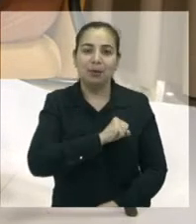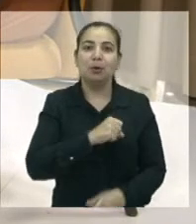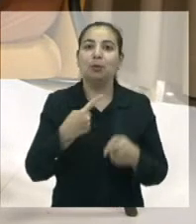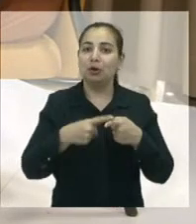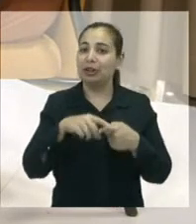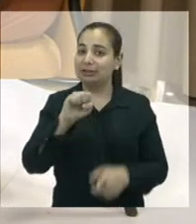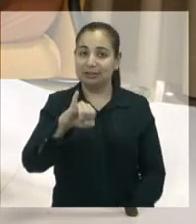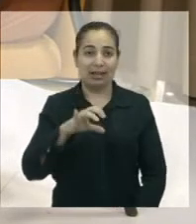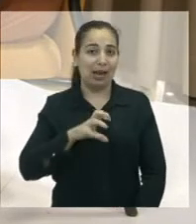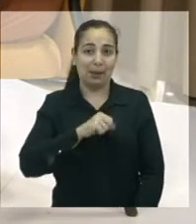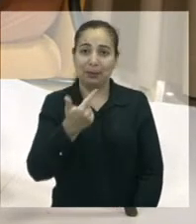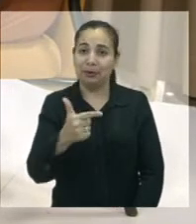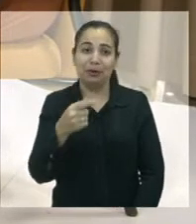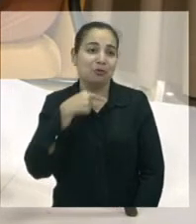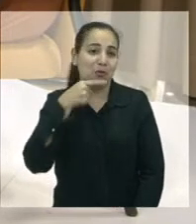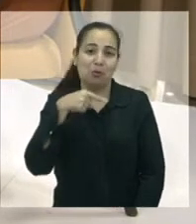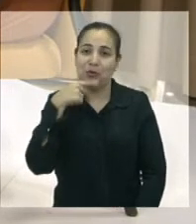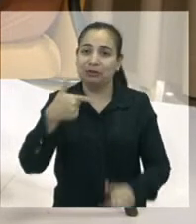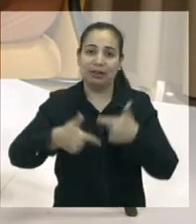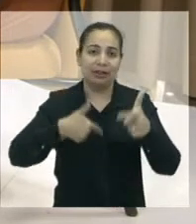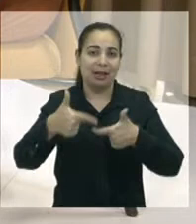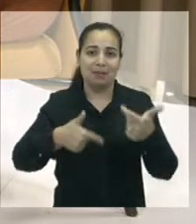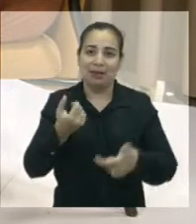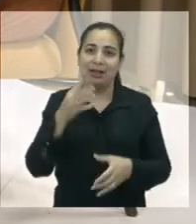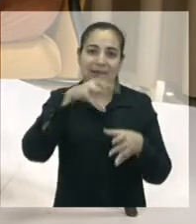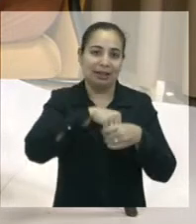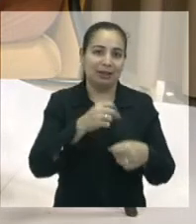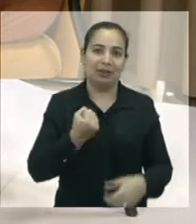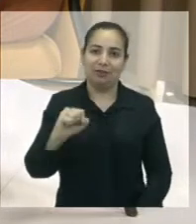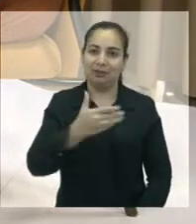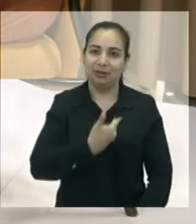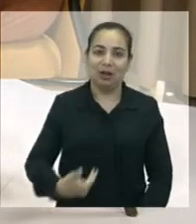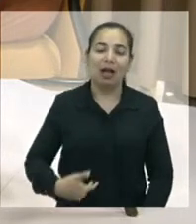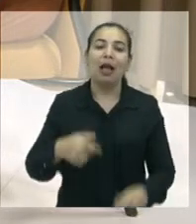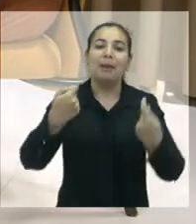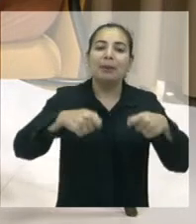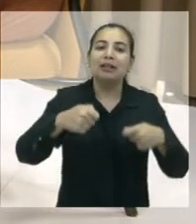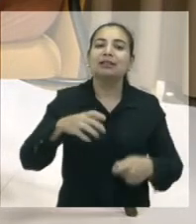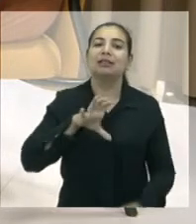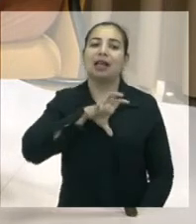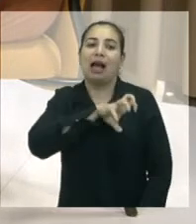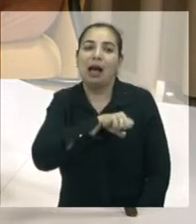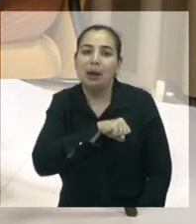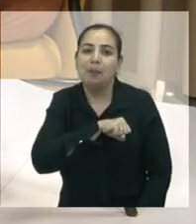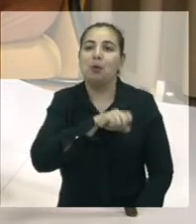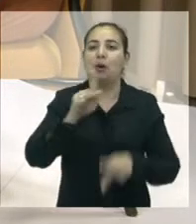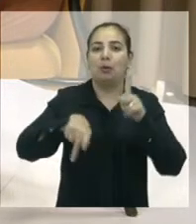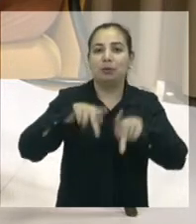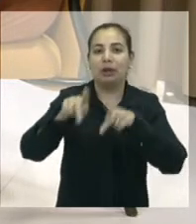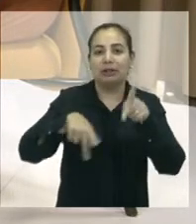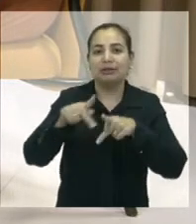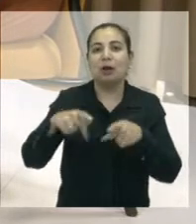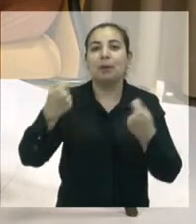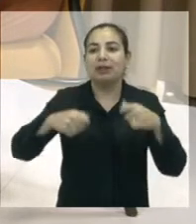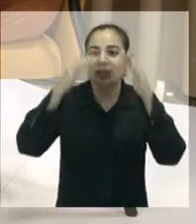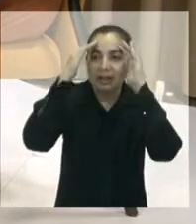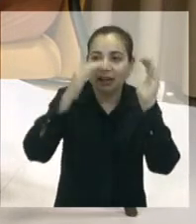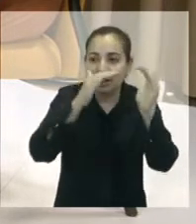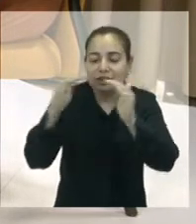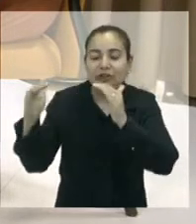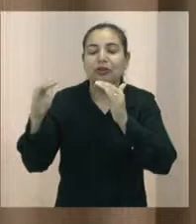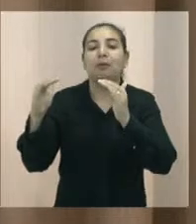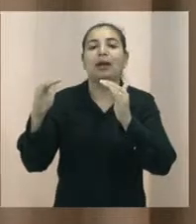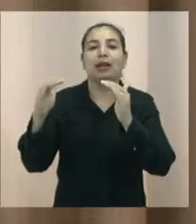desempenhar o trabalho na Defensoria, porque é amor, mas amor pela população, amor pelo respeito pelo povo, ao próximo, respeito, né? ao próximo, uma